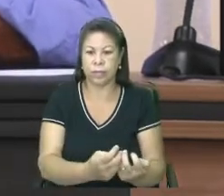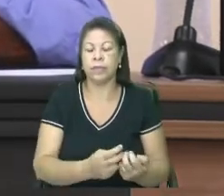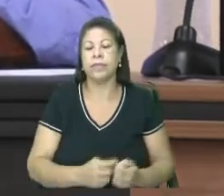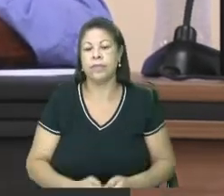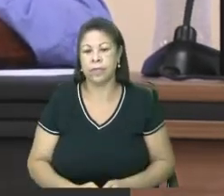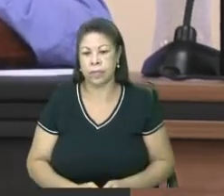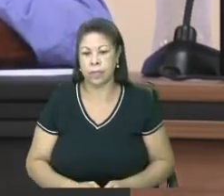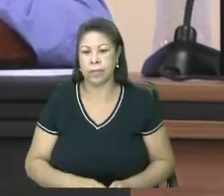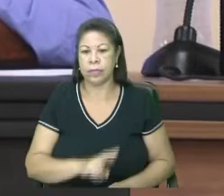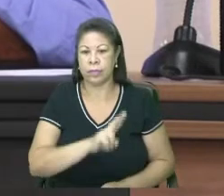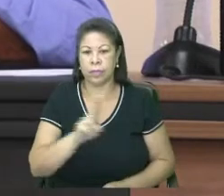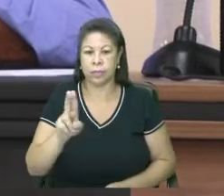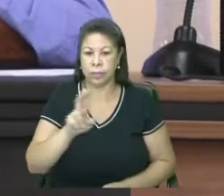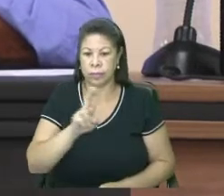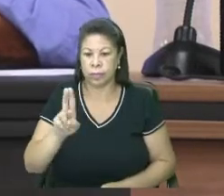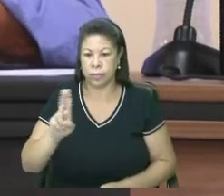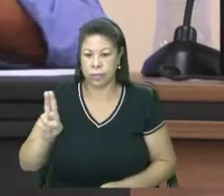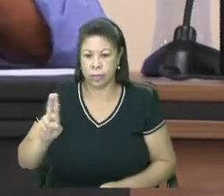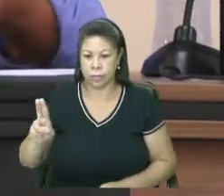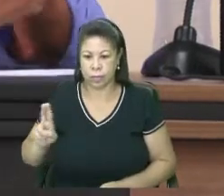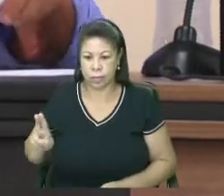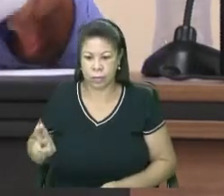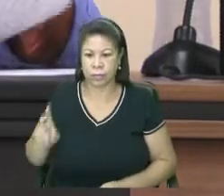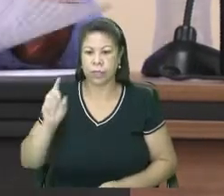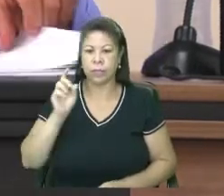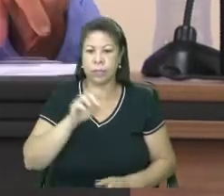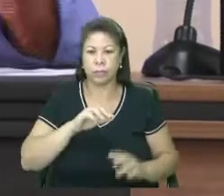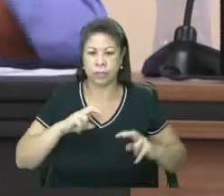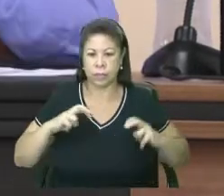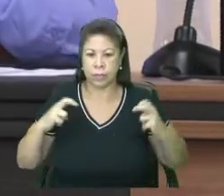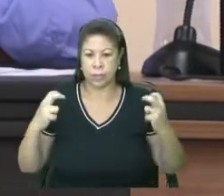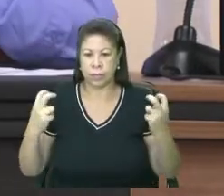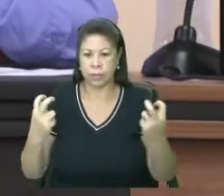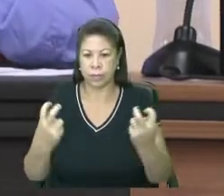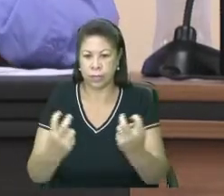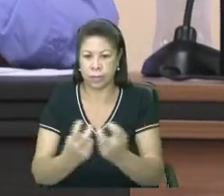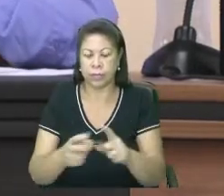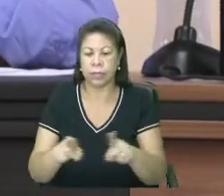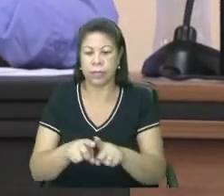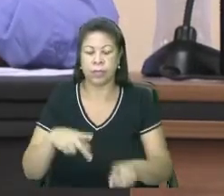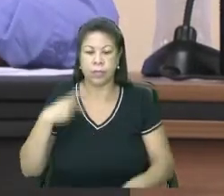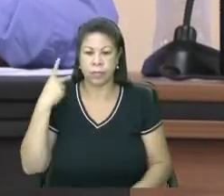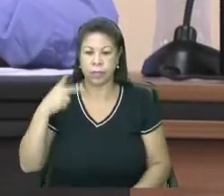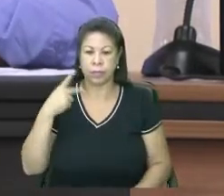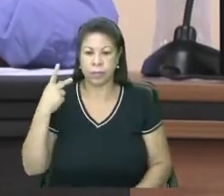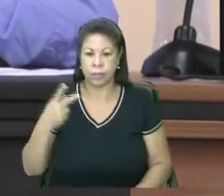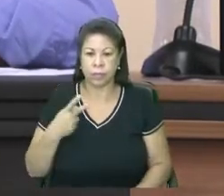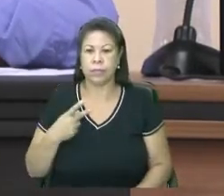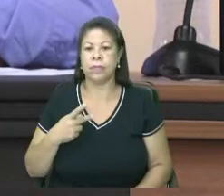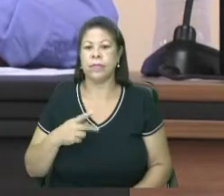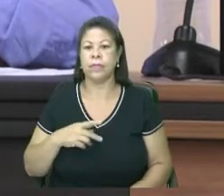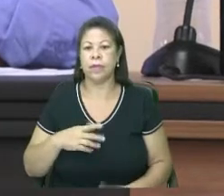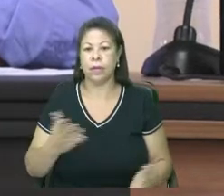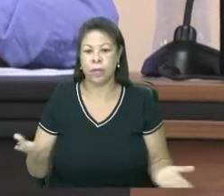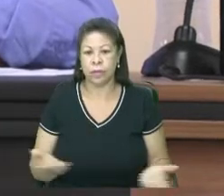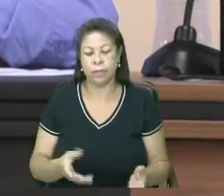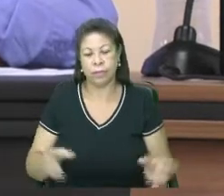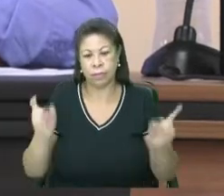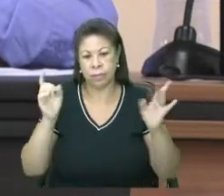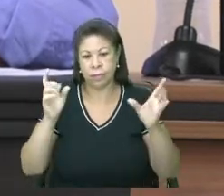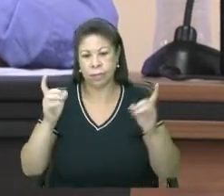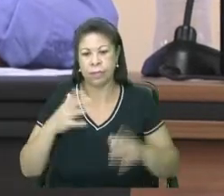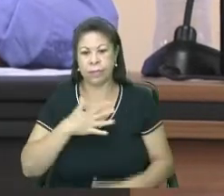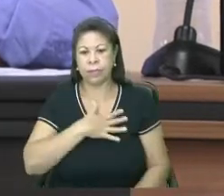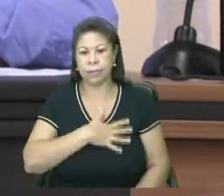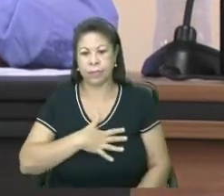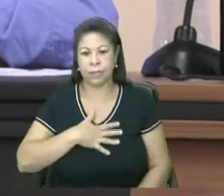Meira, Edivaldo Souza Araújo e a vereadora Márcia Cristina Campos, tenho a honra imensa e satisfação de